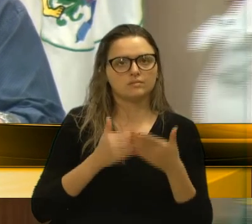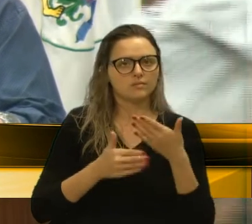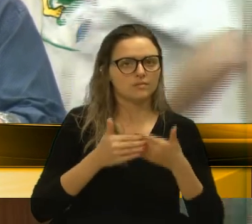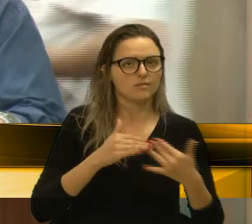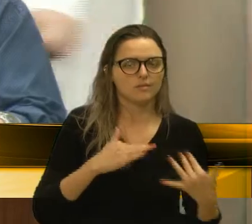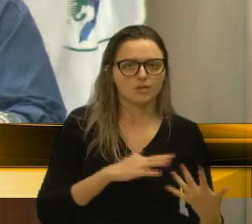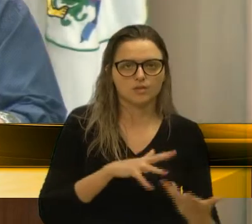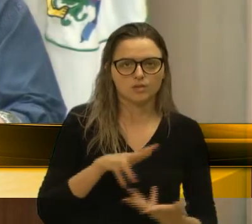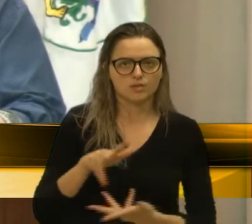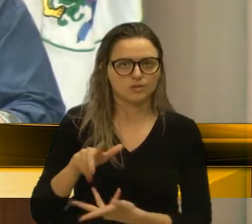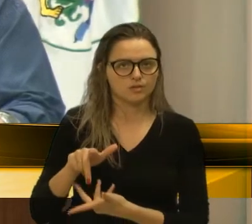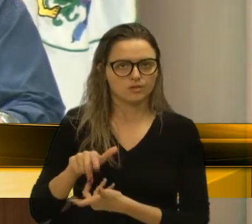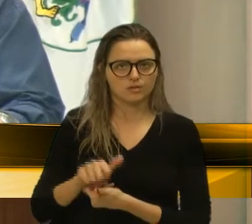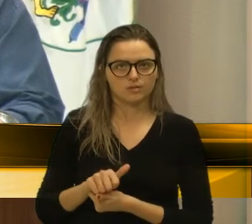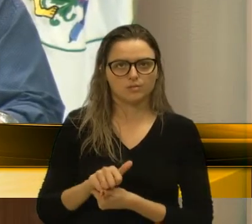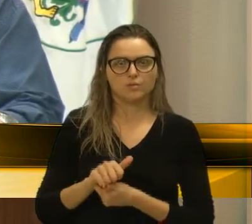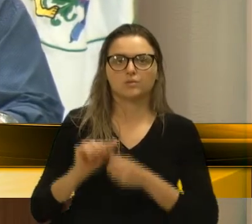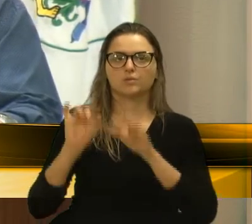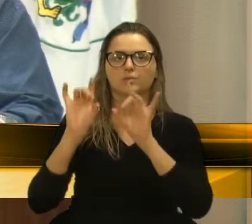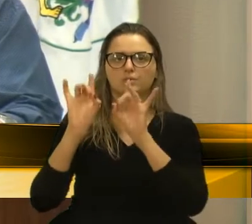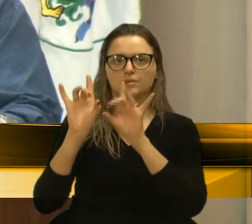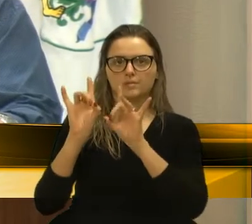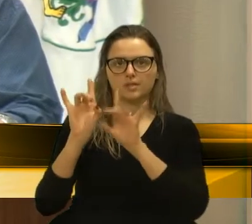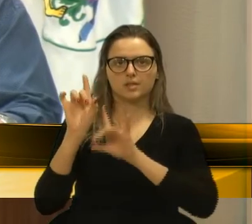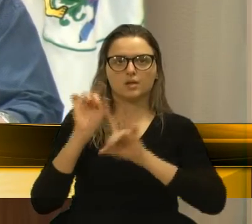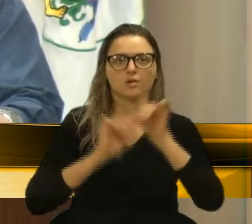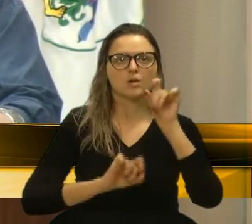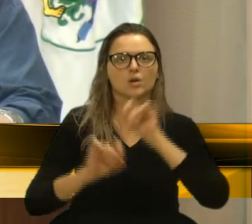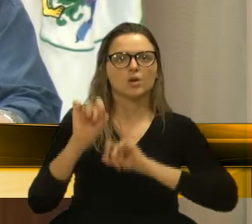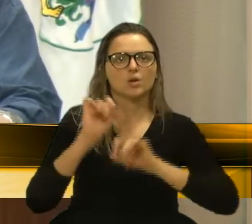todo, né, especialmente com relação